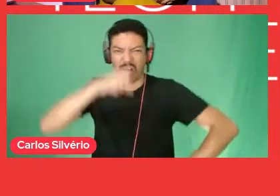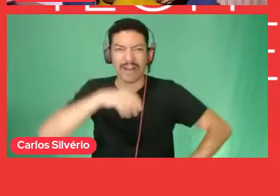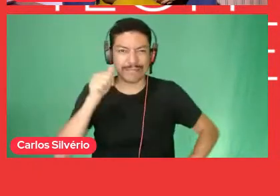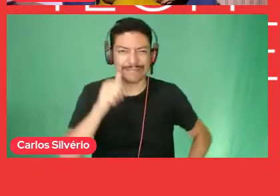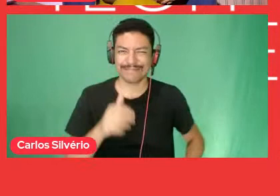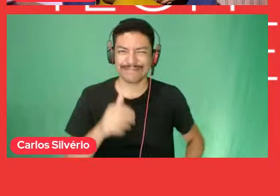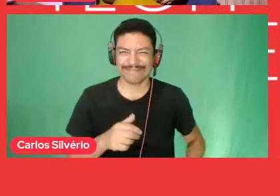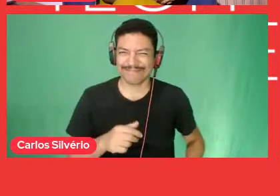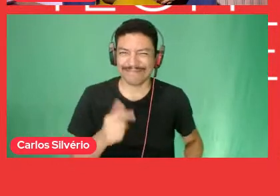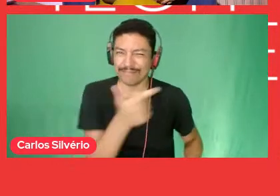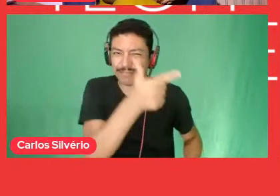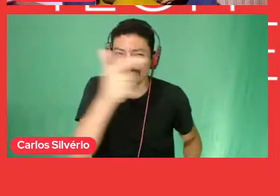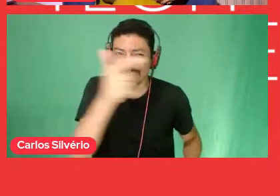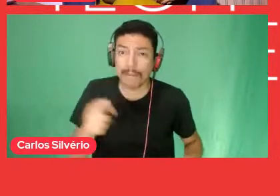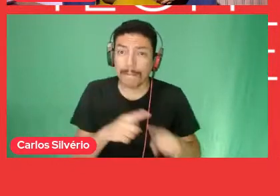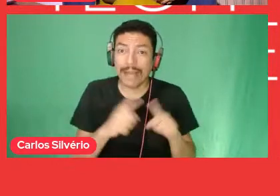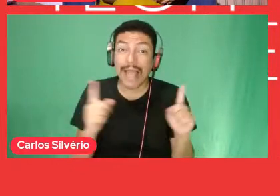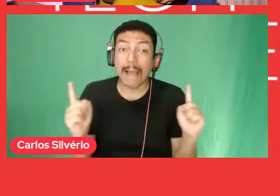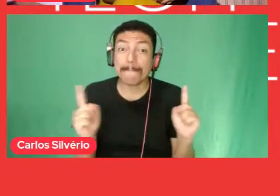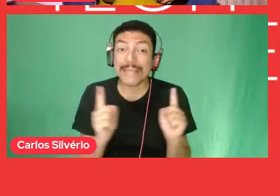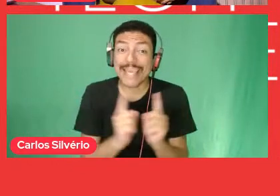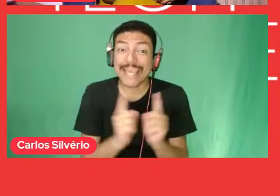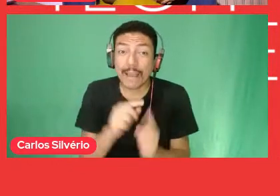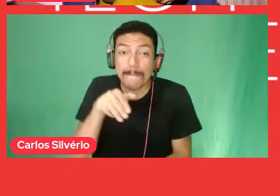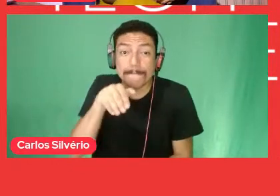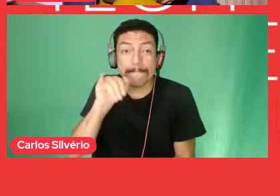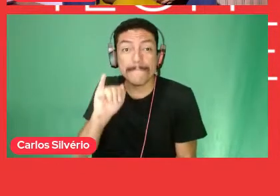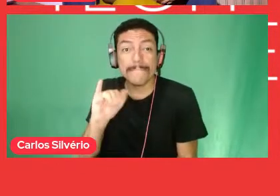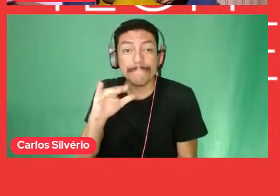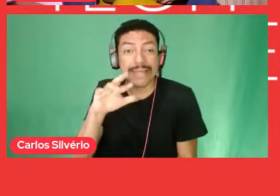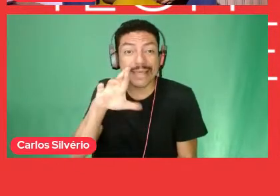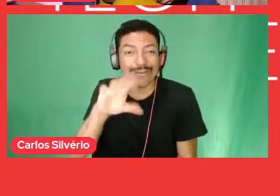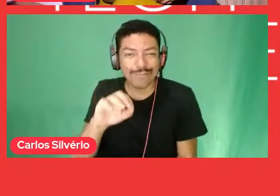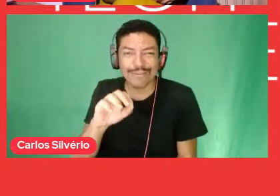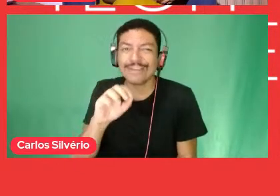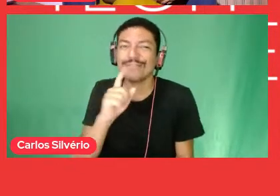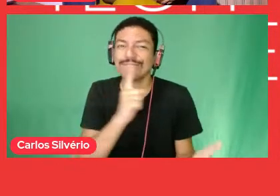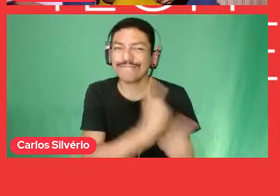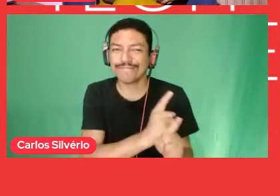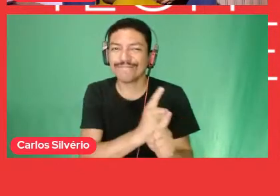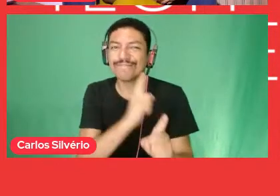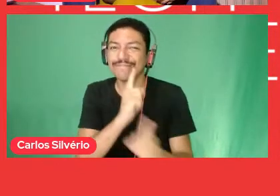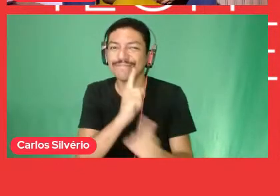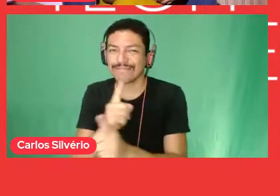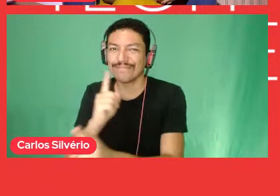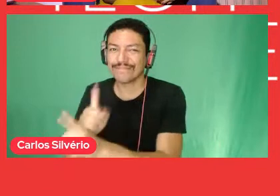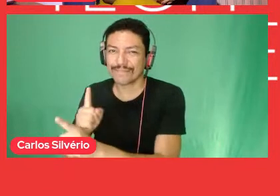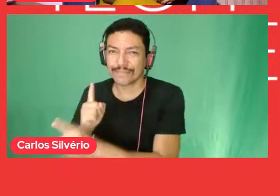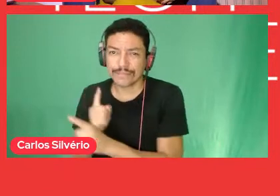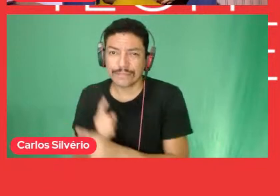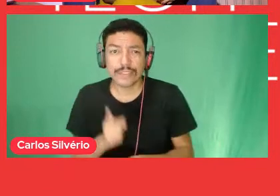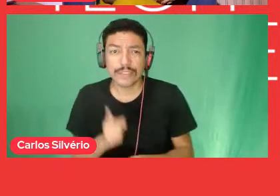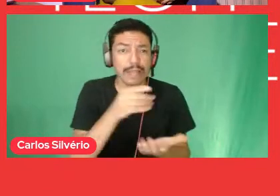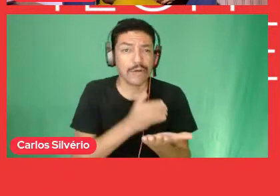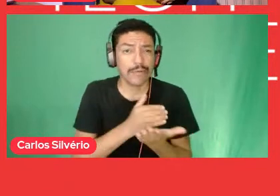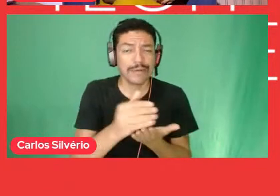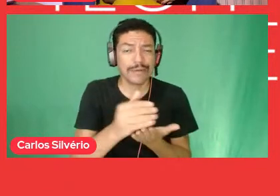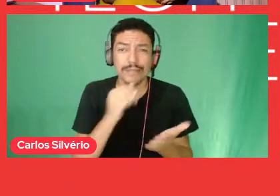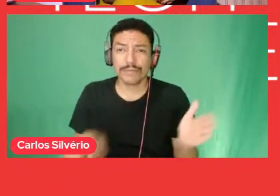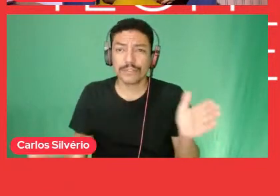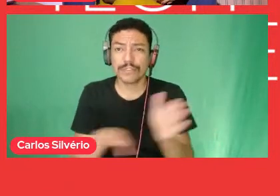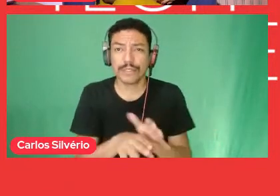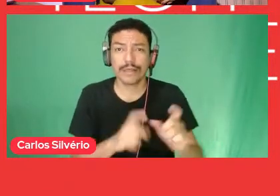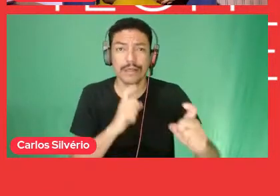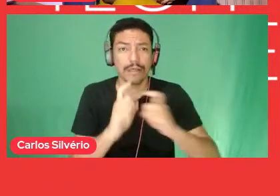vai acontecer, mas as pequenas, né, elas estão muito presentes ainda, né, e ela começa como muitas vezes você chega numa reunião e você é a única